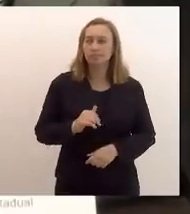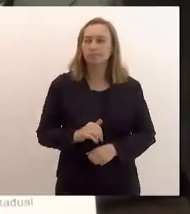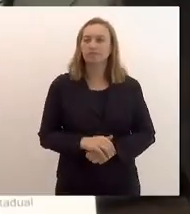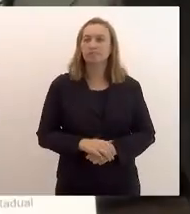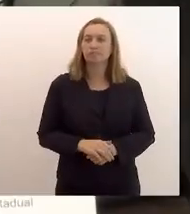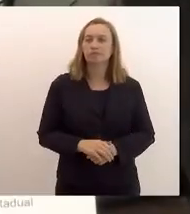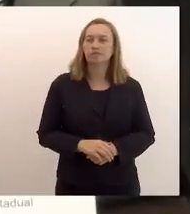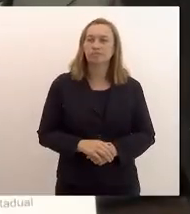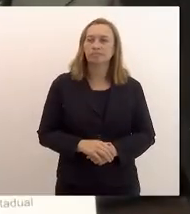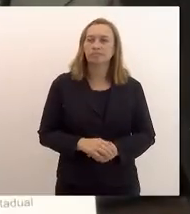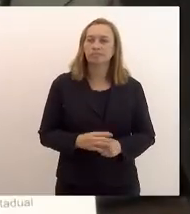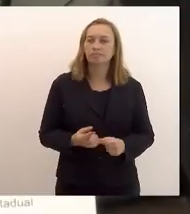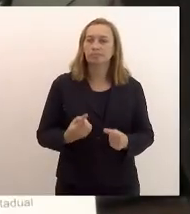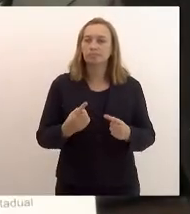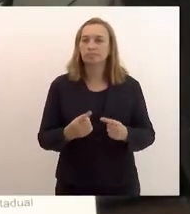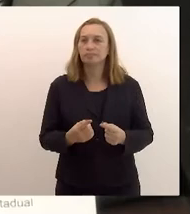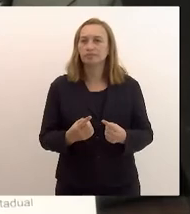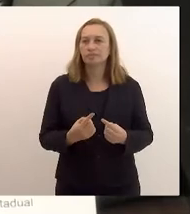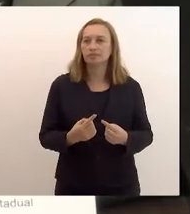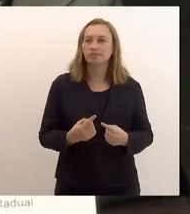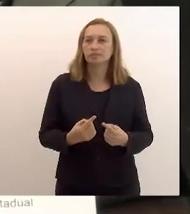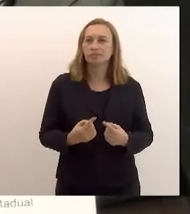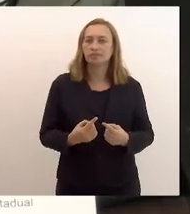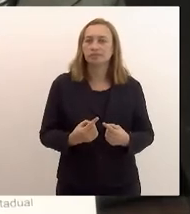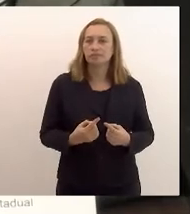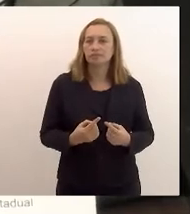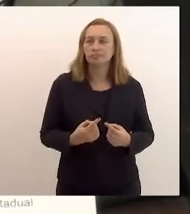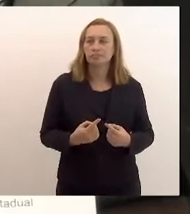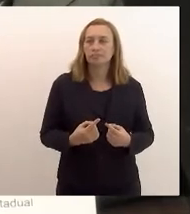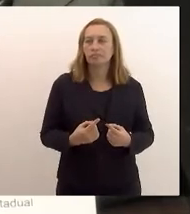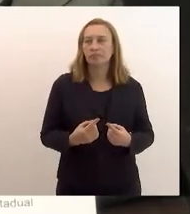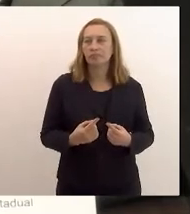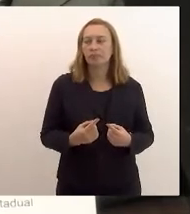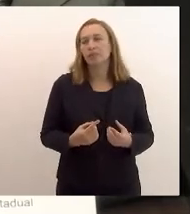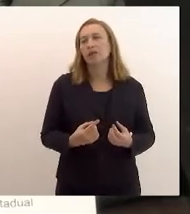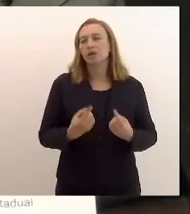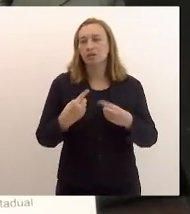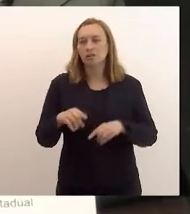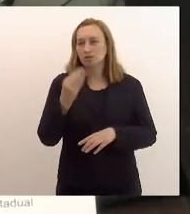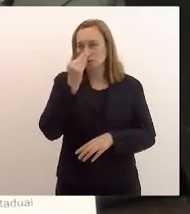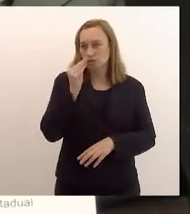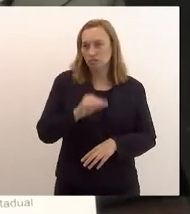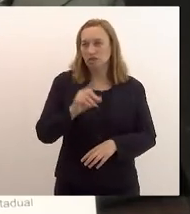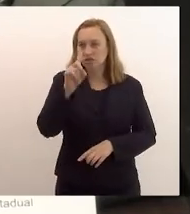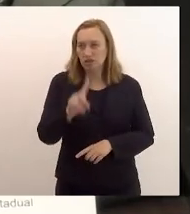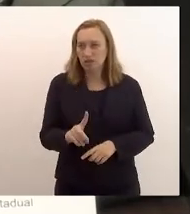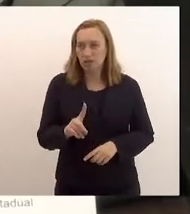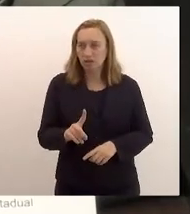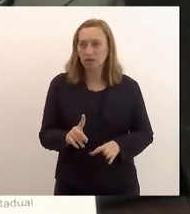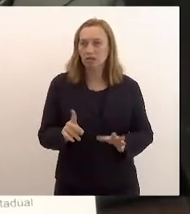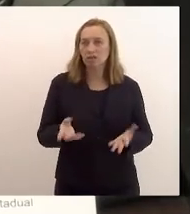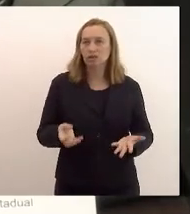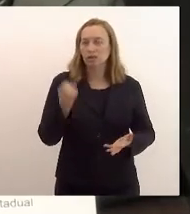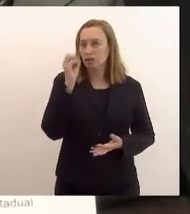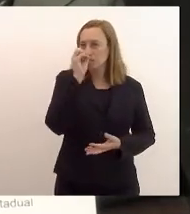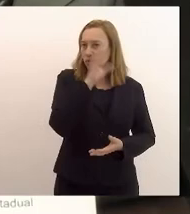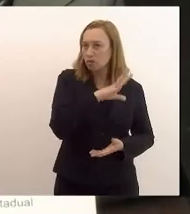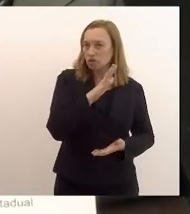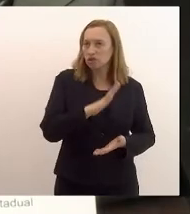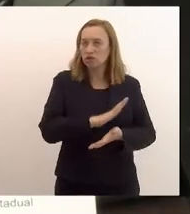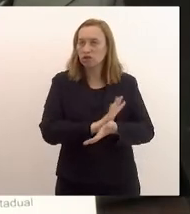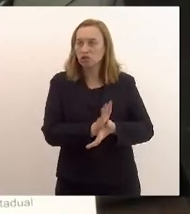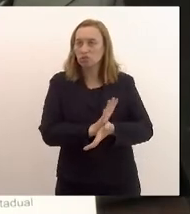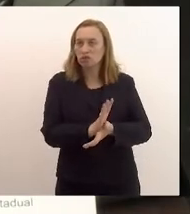das violações de direitos É como tem feito em toda parte recentemente Inclusive essa atitude absurda de